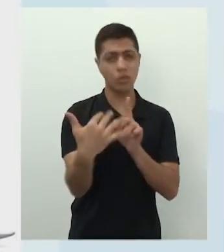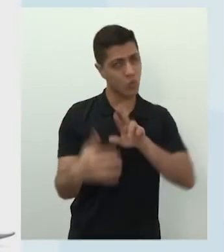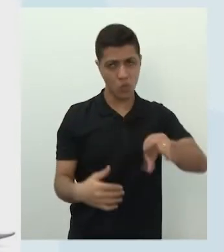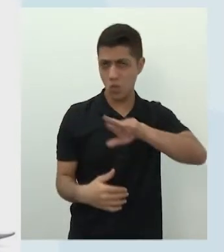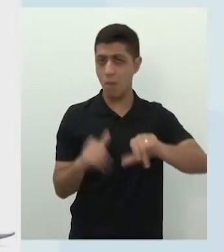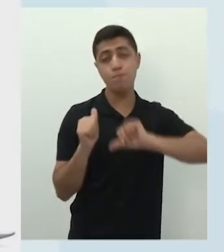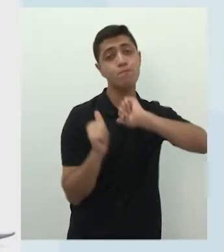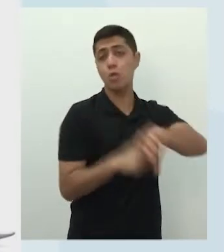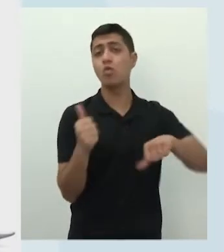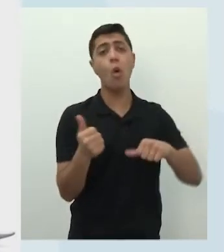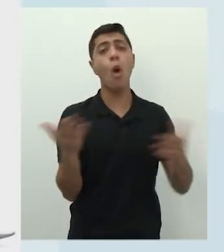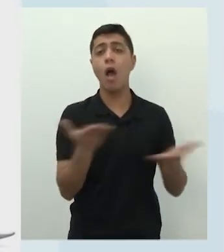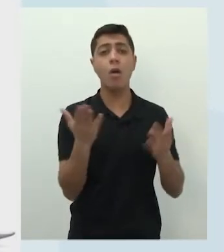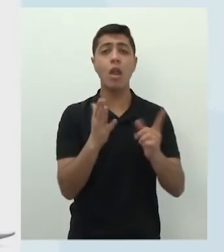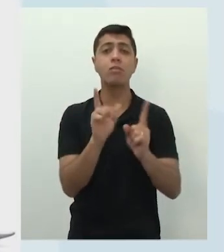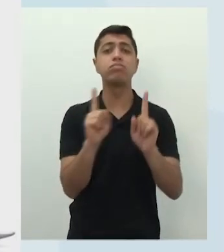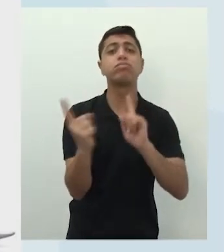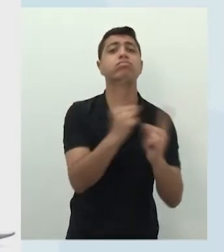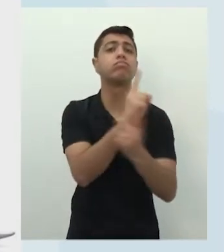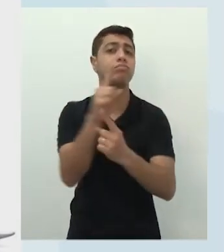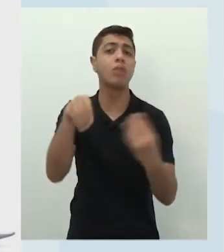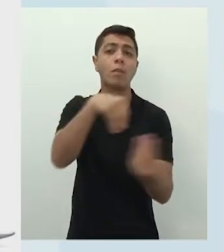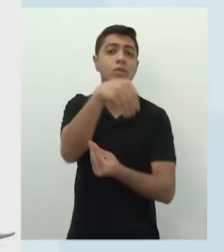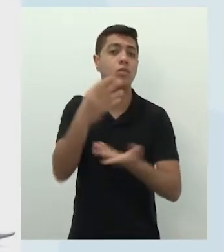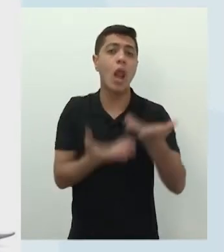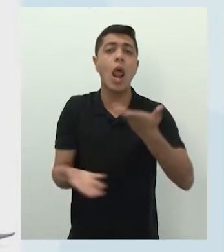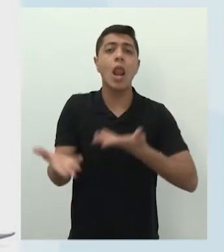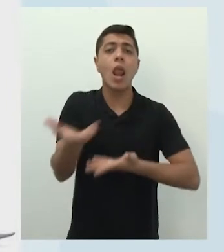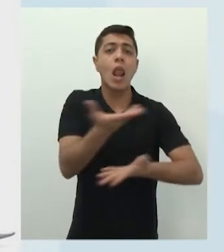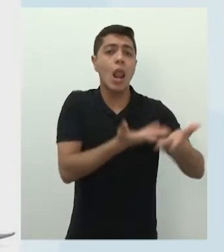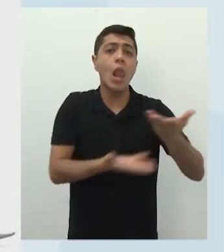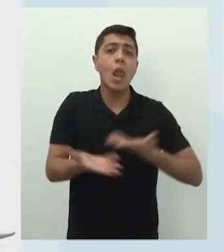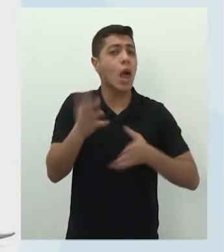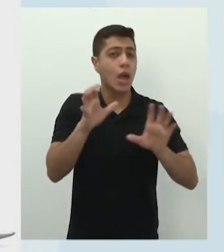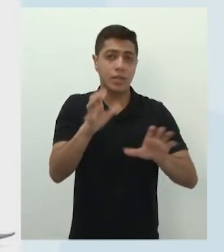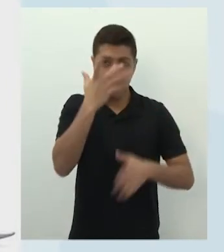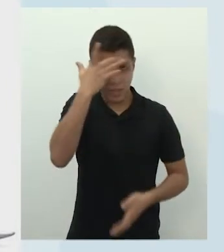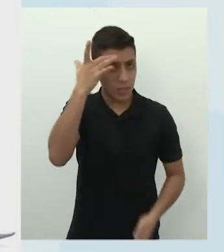Essa é uma maneira que a gente chama de relação entre as pessoas, que é uma